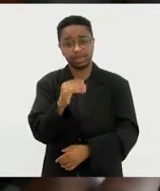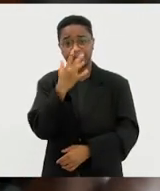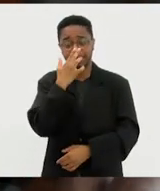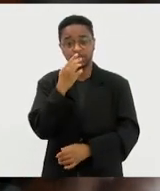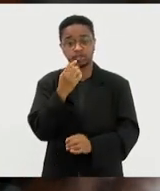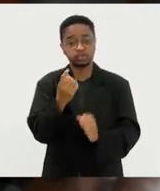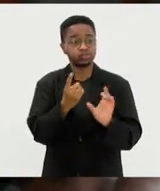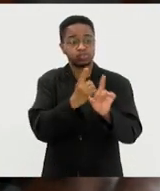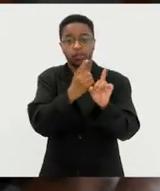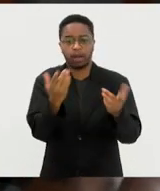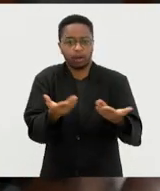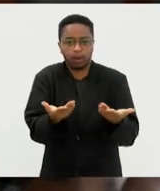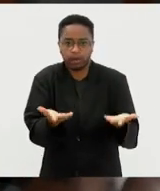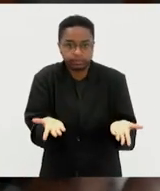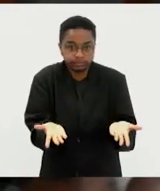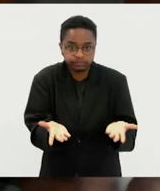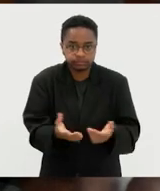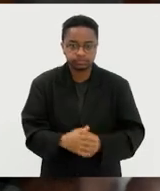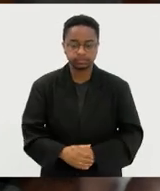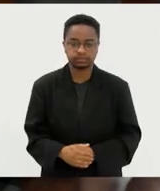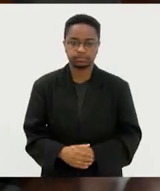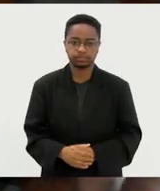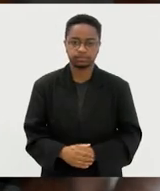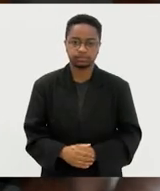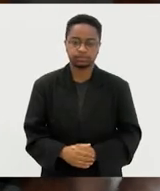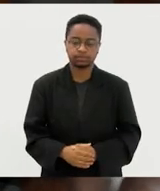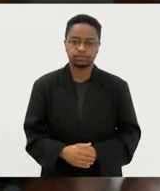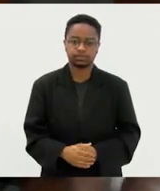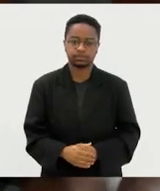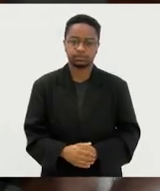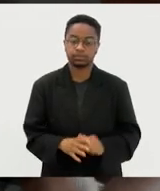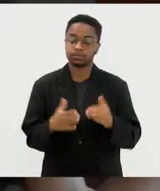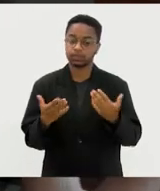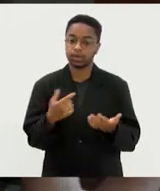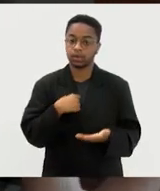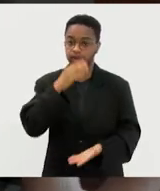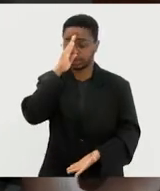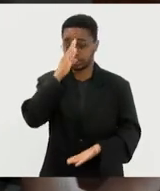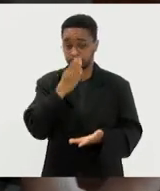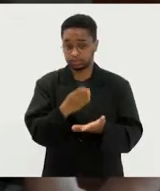pólvora. Né? Então, eu acho que tinha que